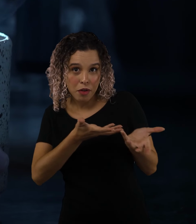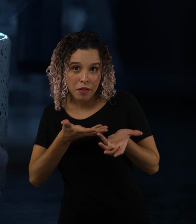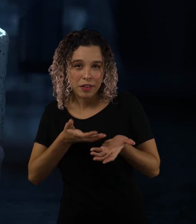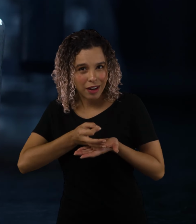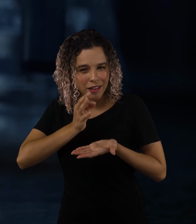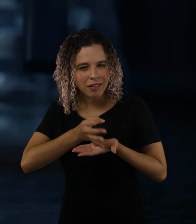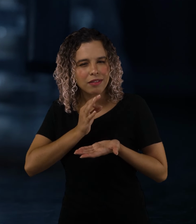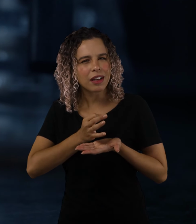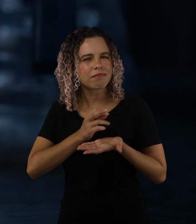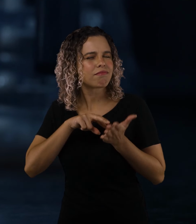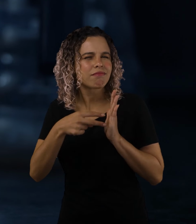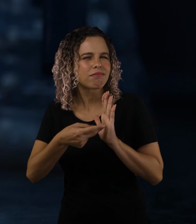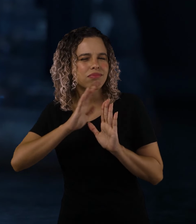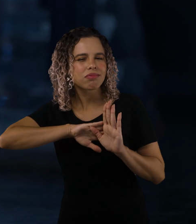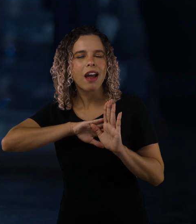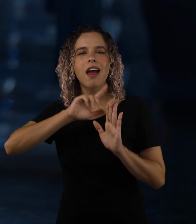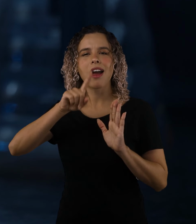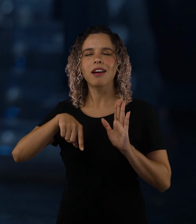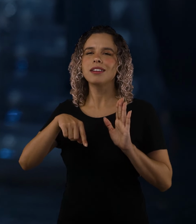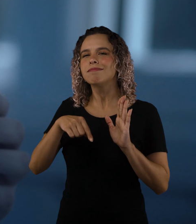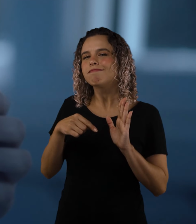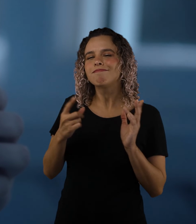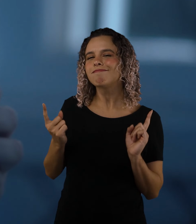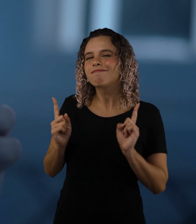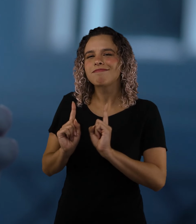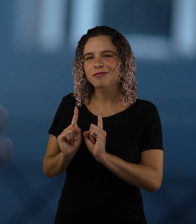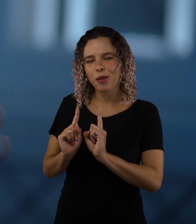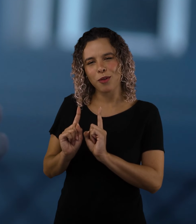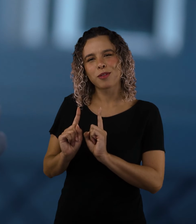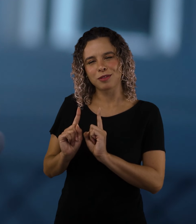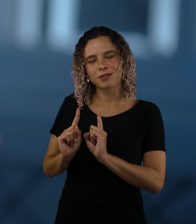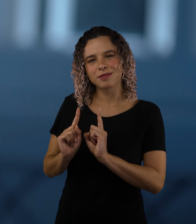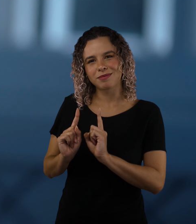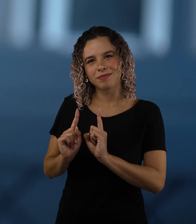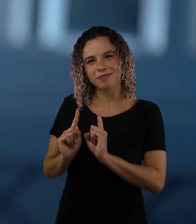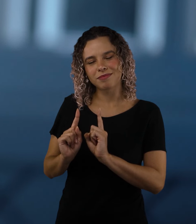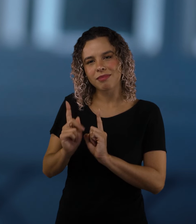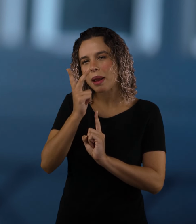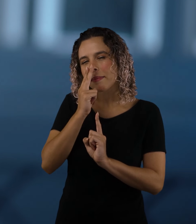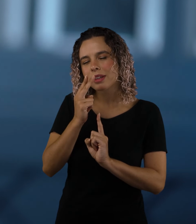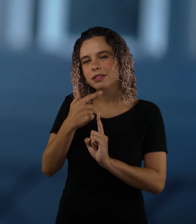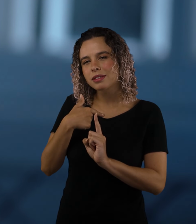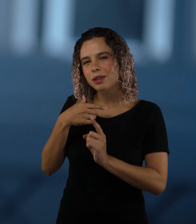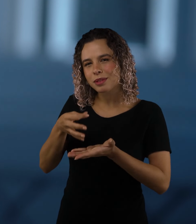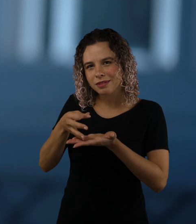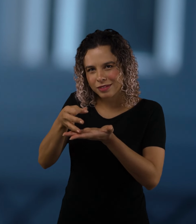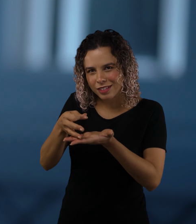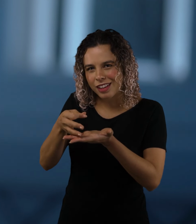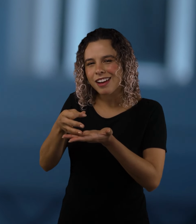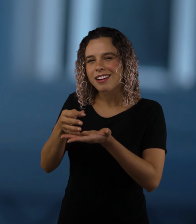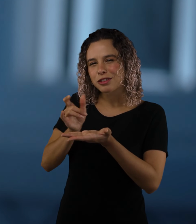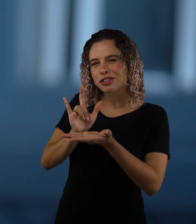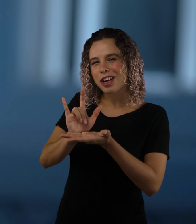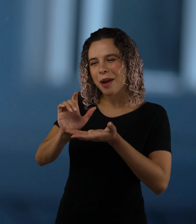café é, na verdade, uma desculpa para a gente se encontrar. Brindo, tocando uma na outra. Quase um eu te amo compartilhado em